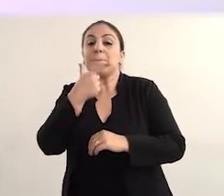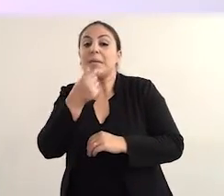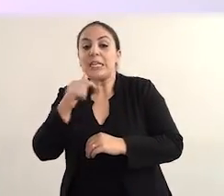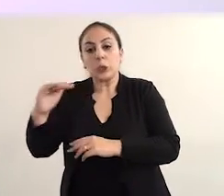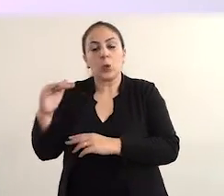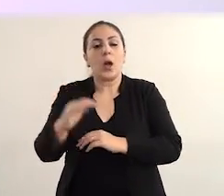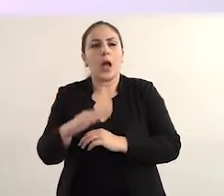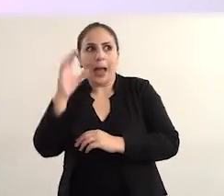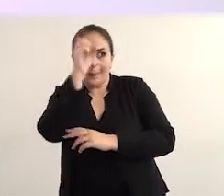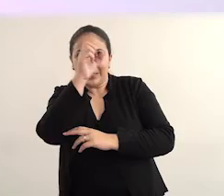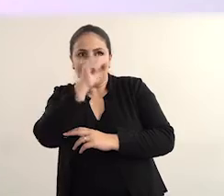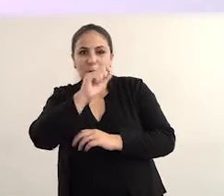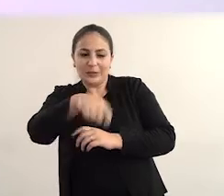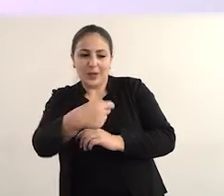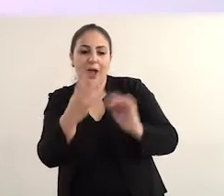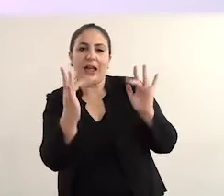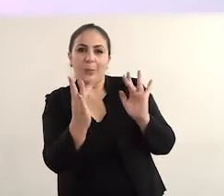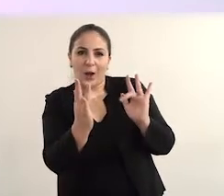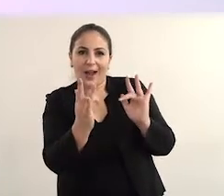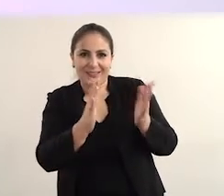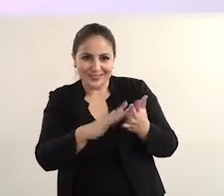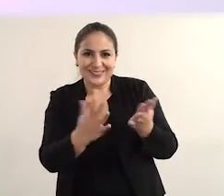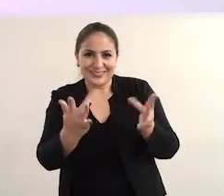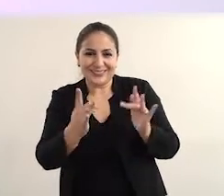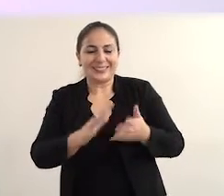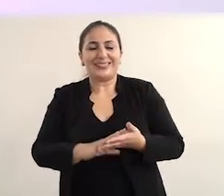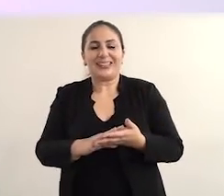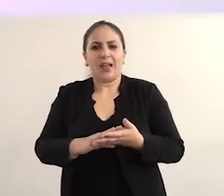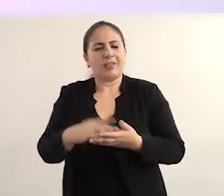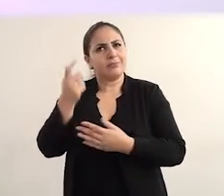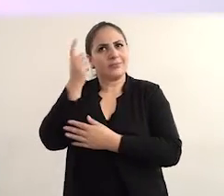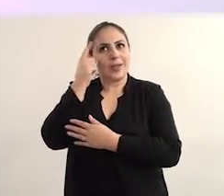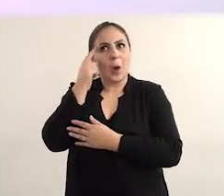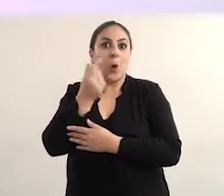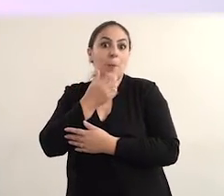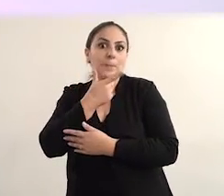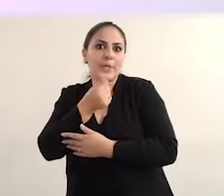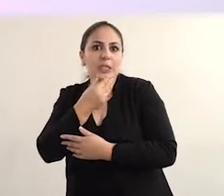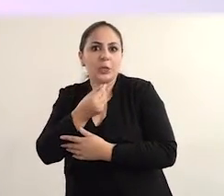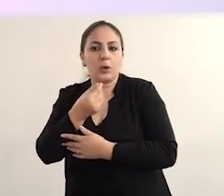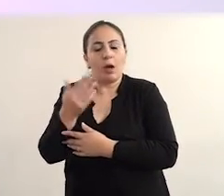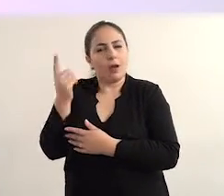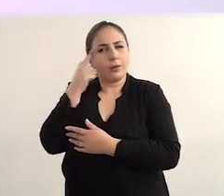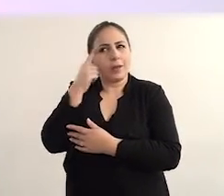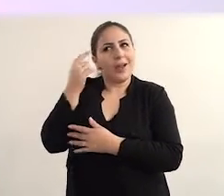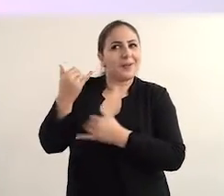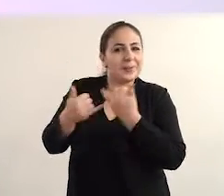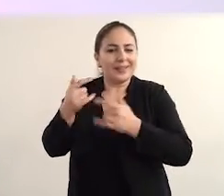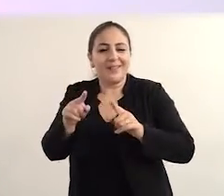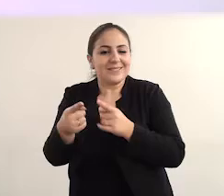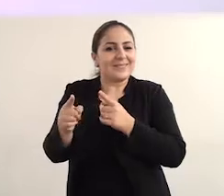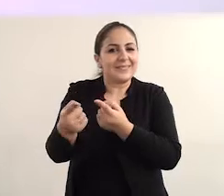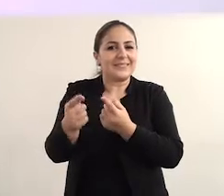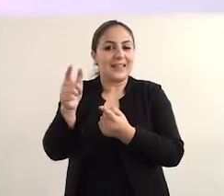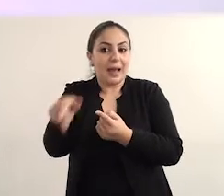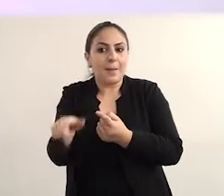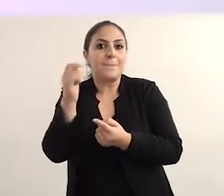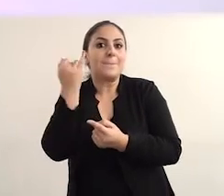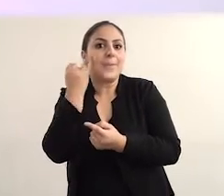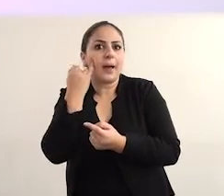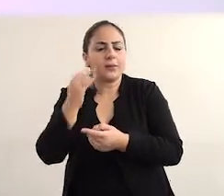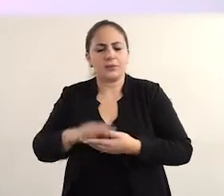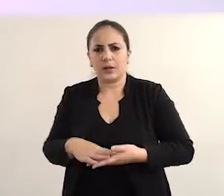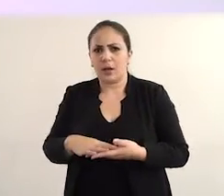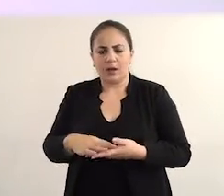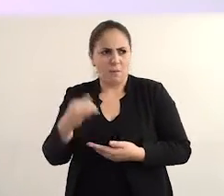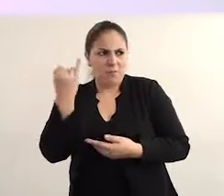namorar, né? E na cabeça dele brincando, né, namorar, e provocava ela. E ela não